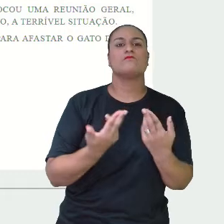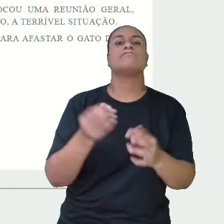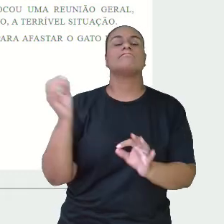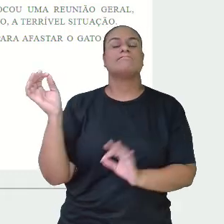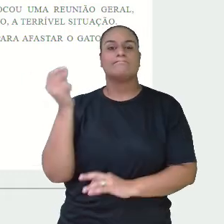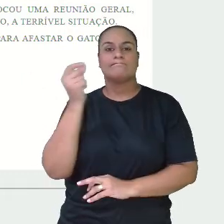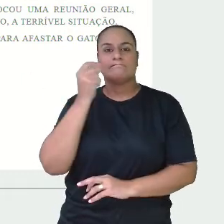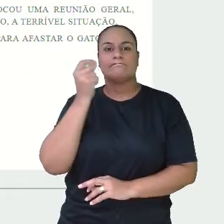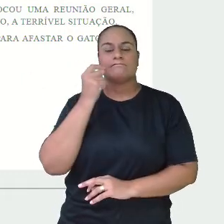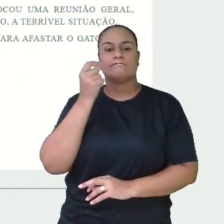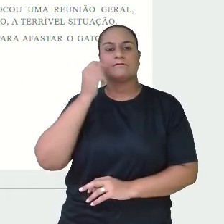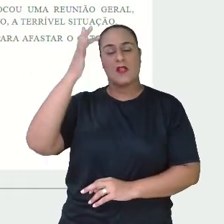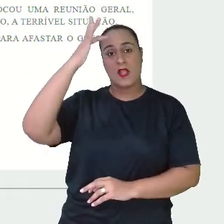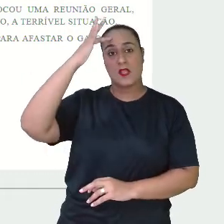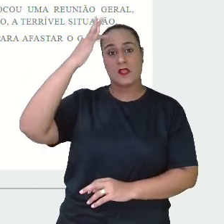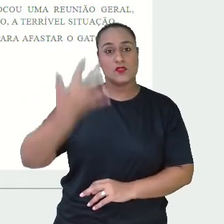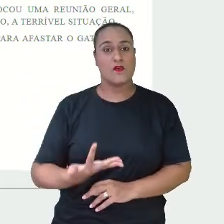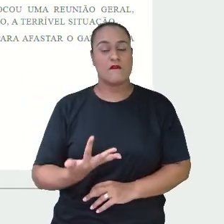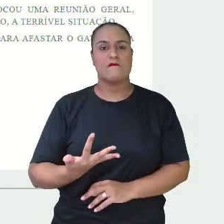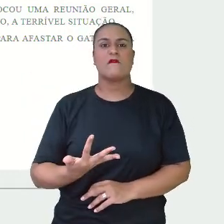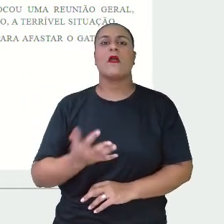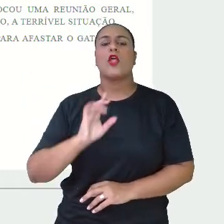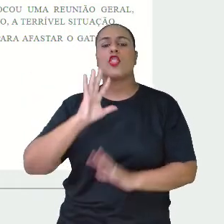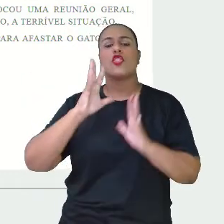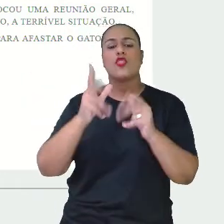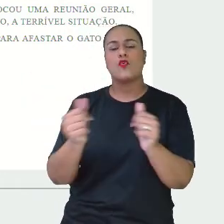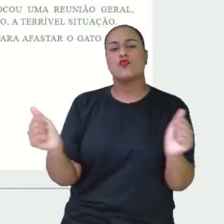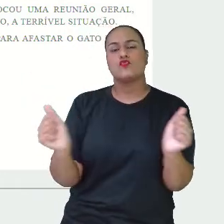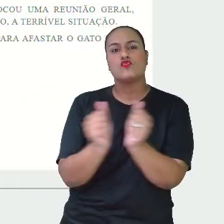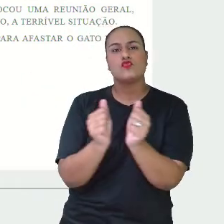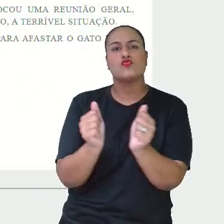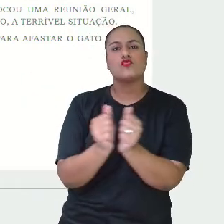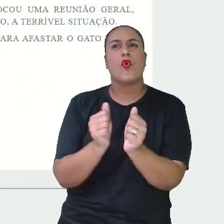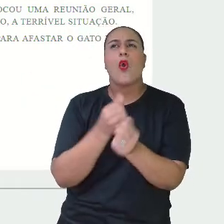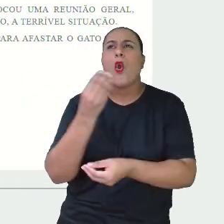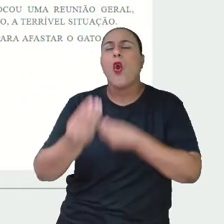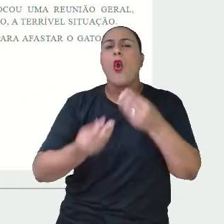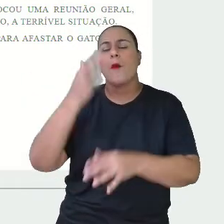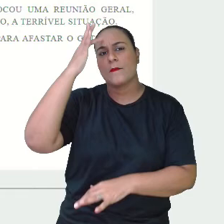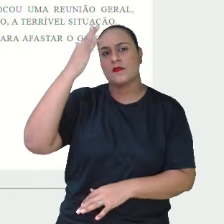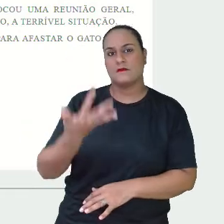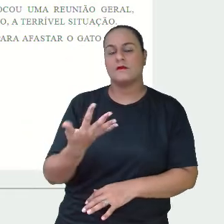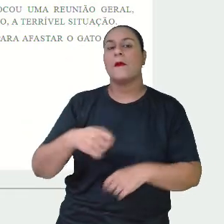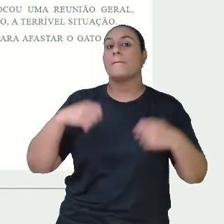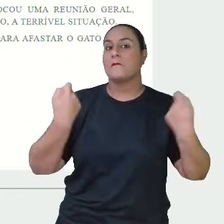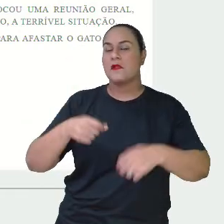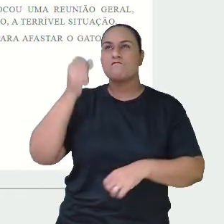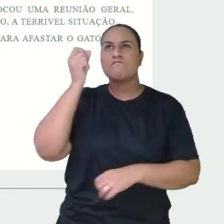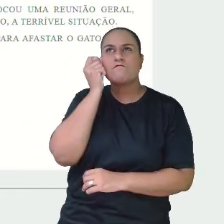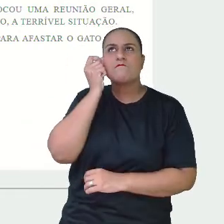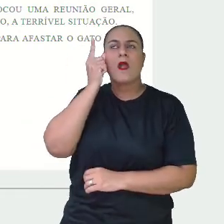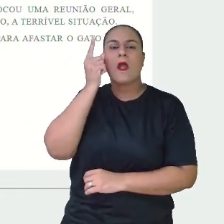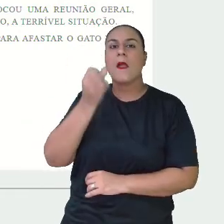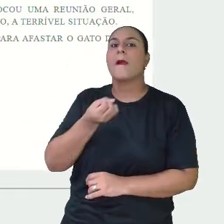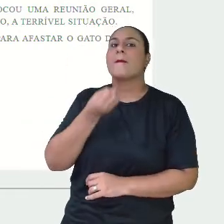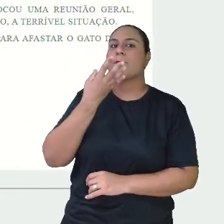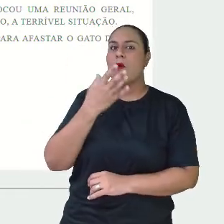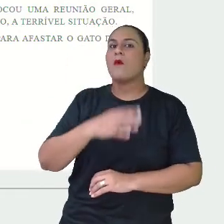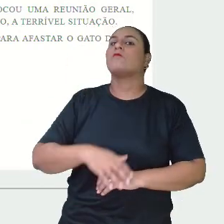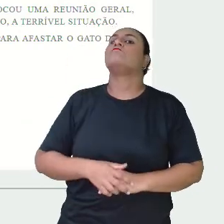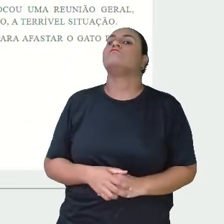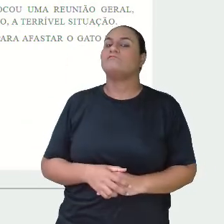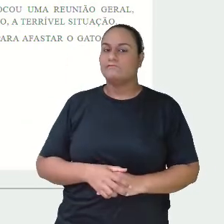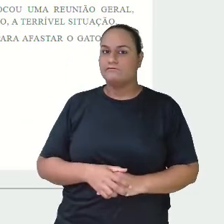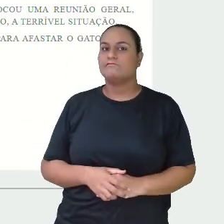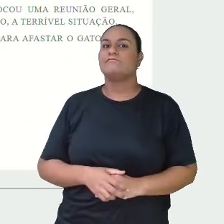em conjunto a terrível situação. Precisamos de uma boa ideia para afastar o